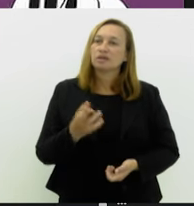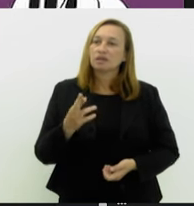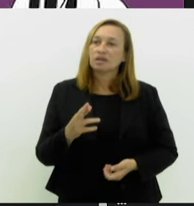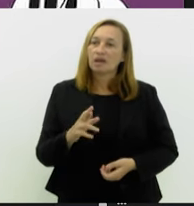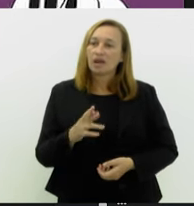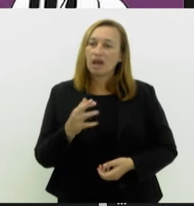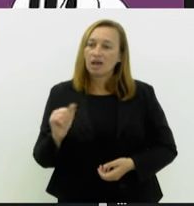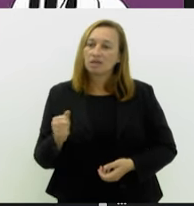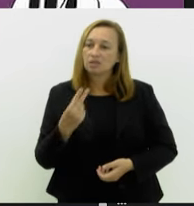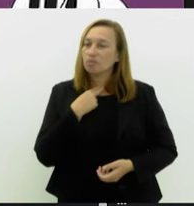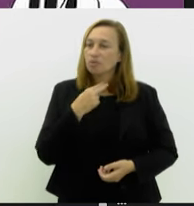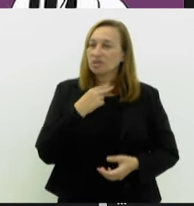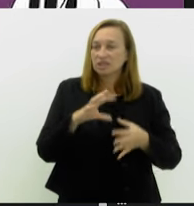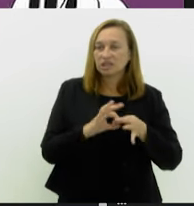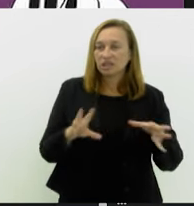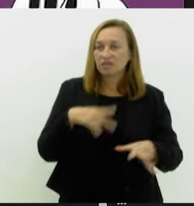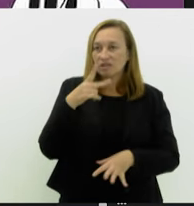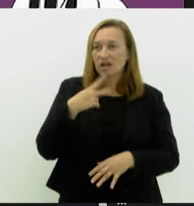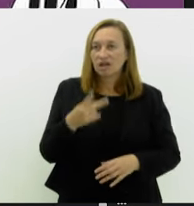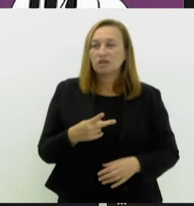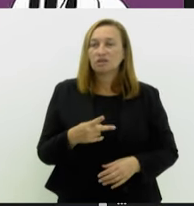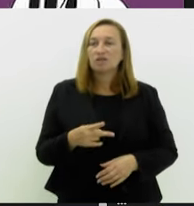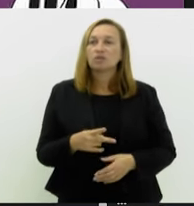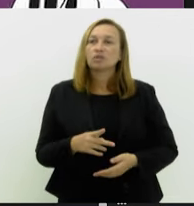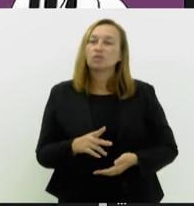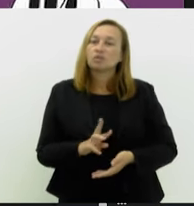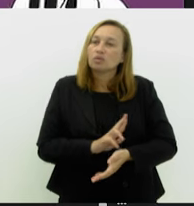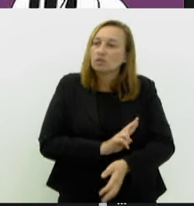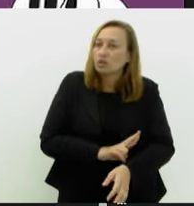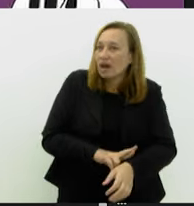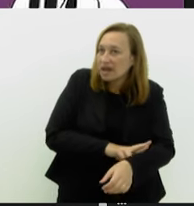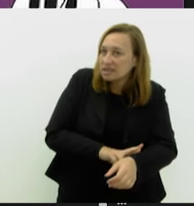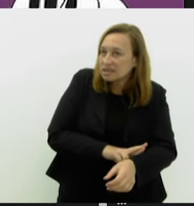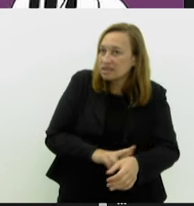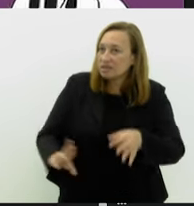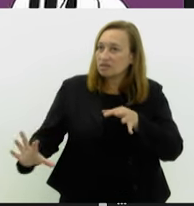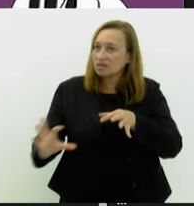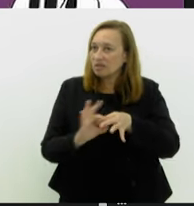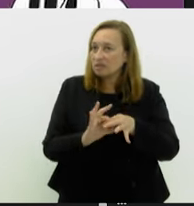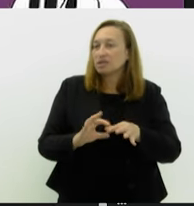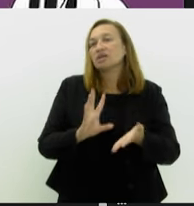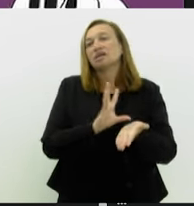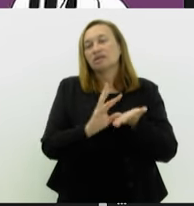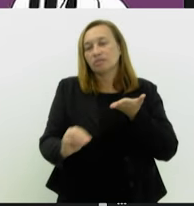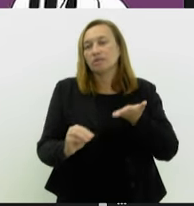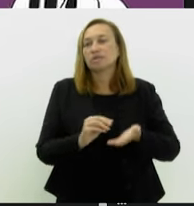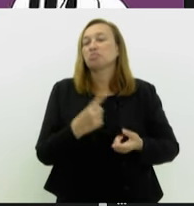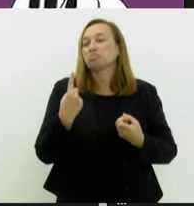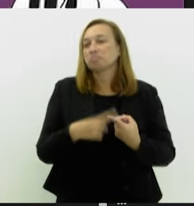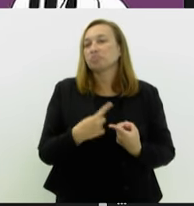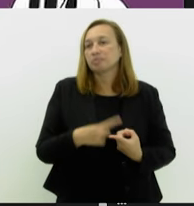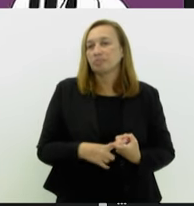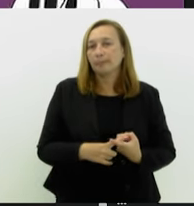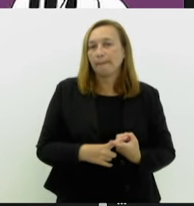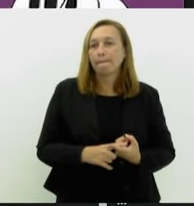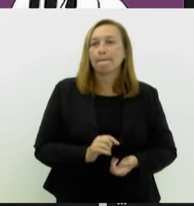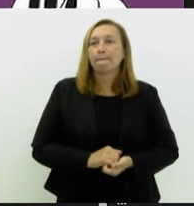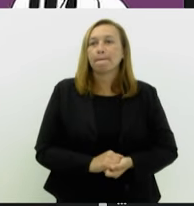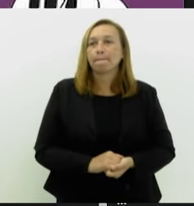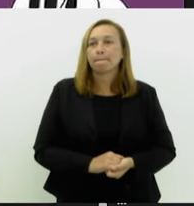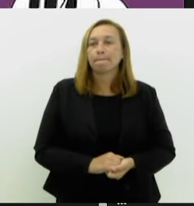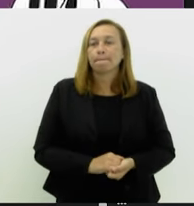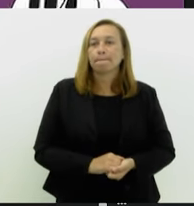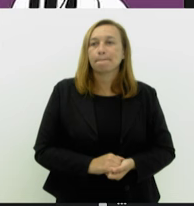pode deixar de tratar a questão do racismo vinculado também a essa pauta porque é é é